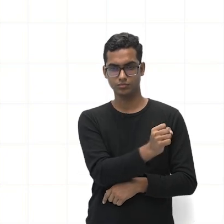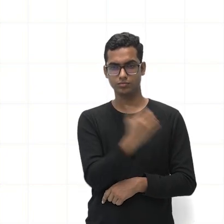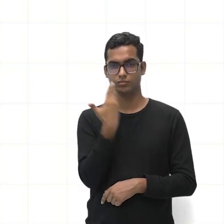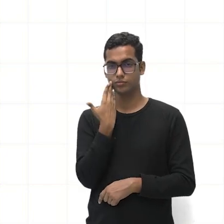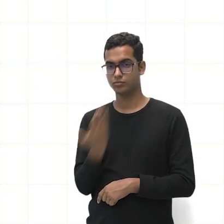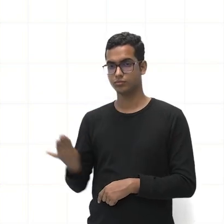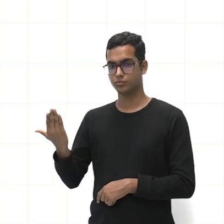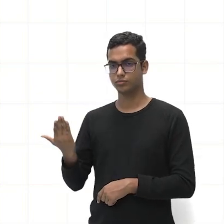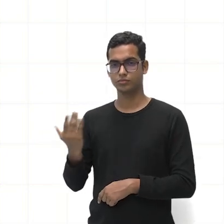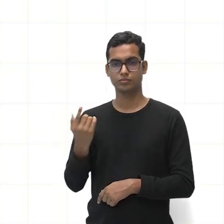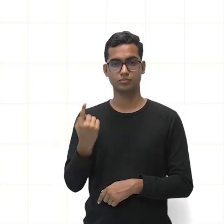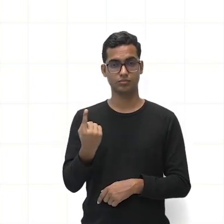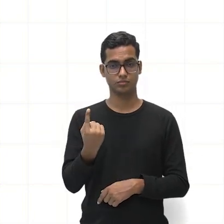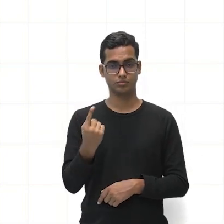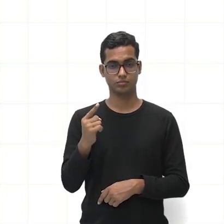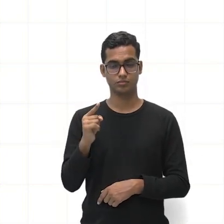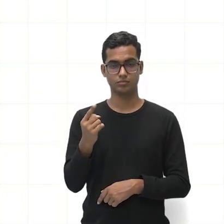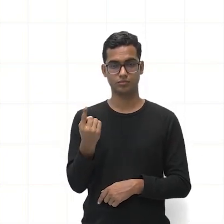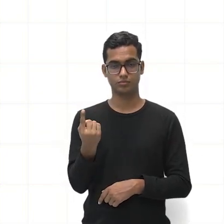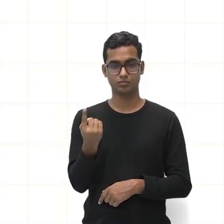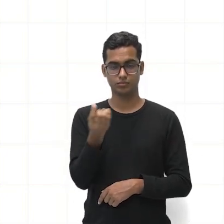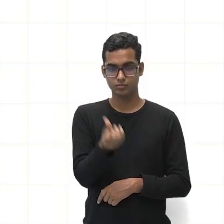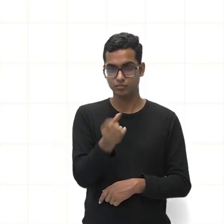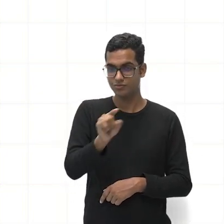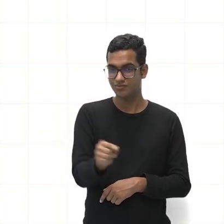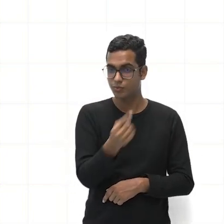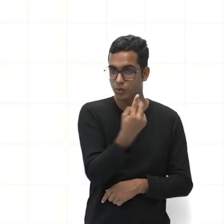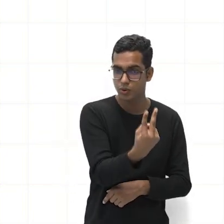tranquilamente. Então vamos ter aqui, ó,